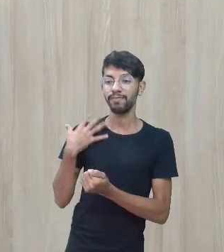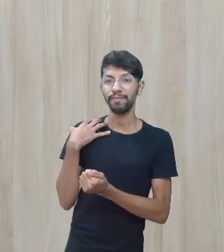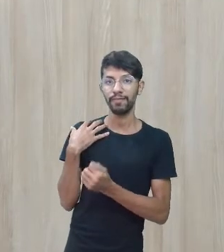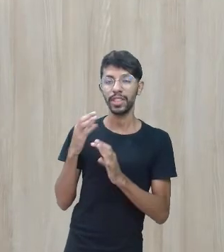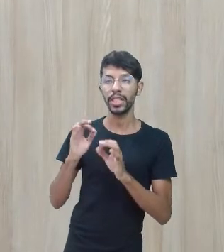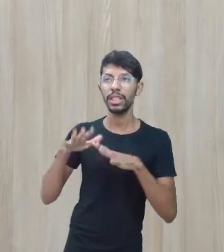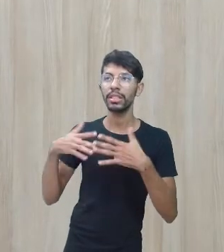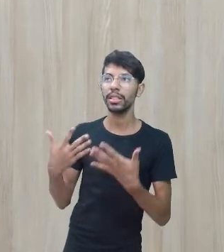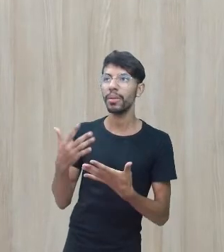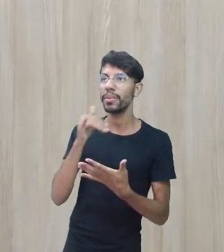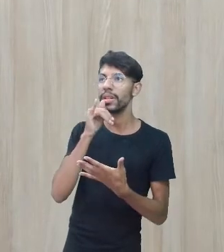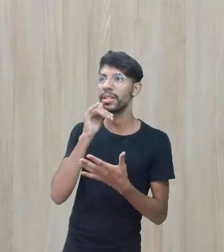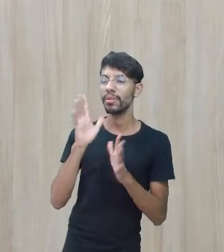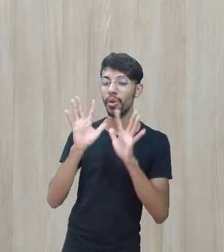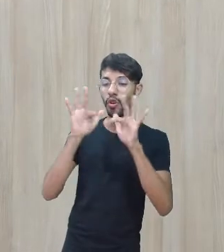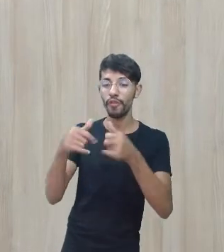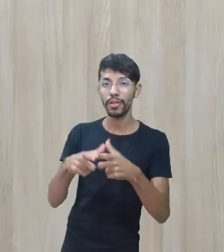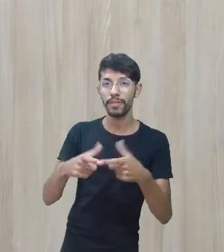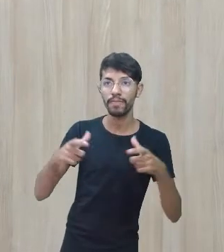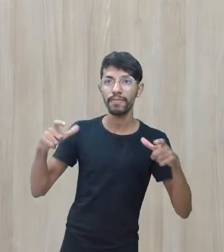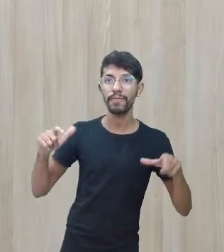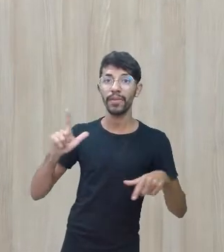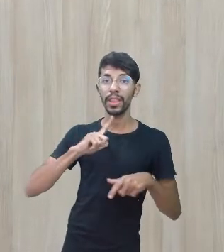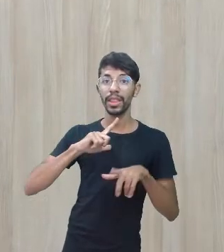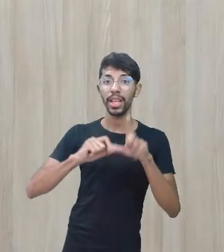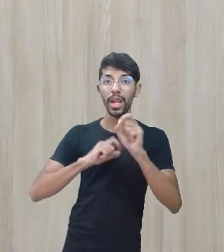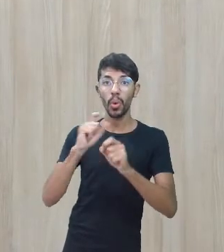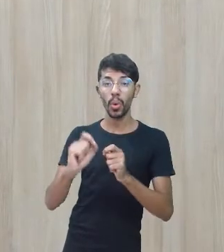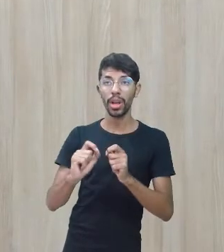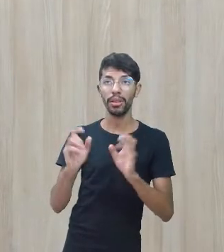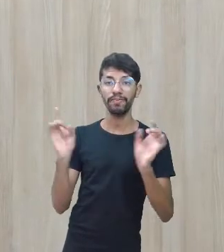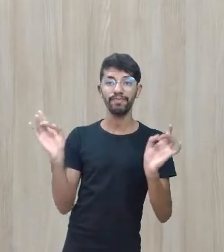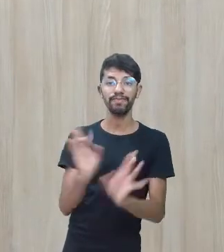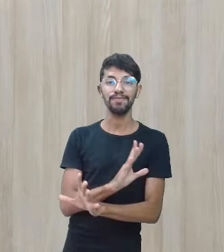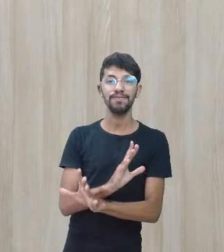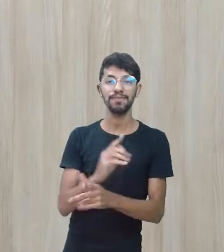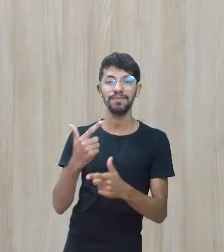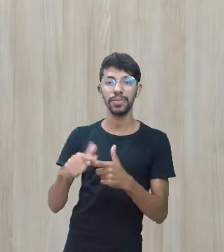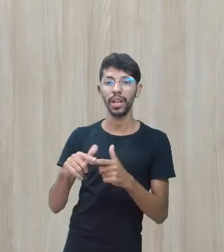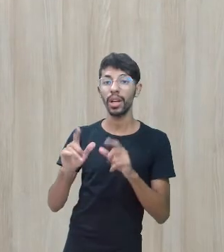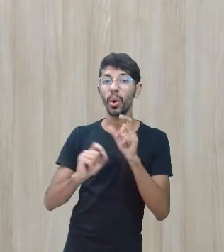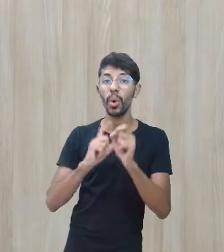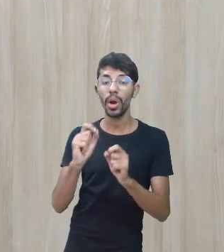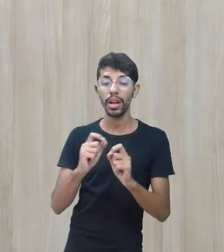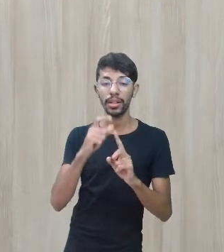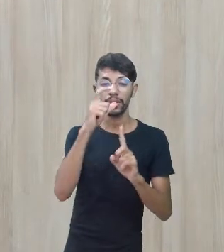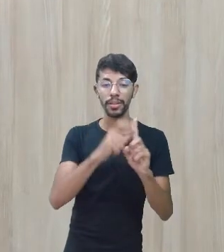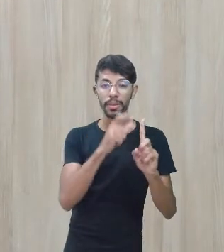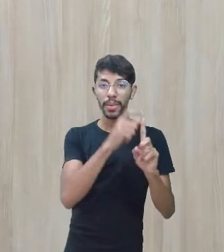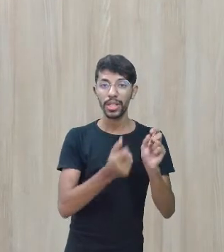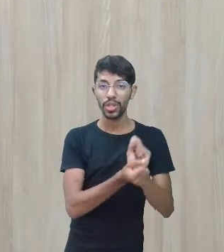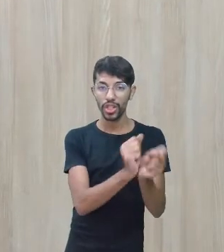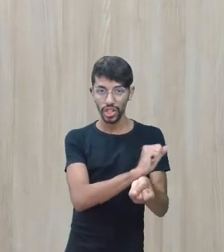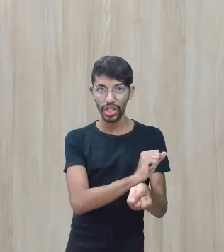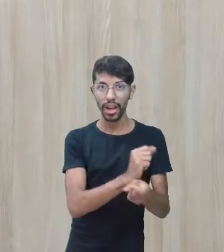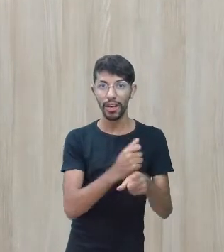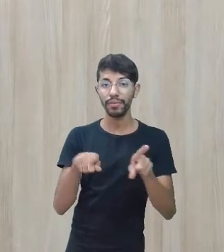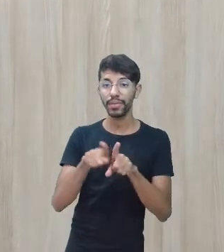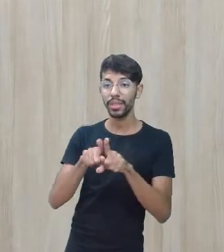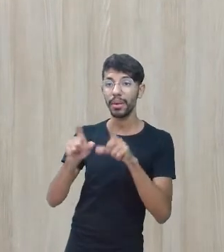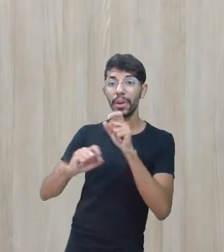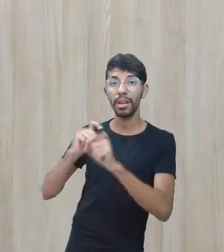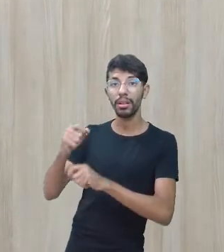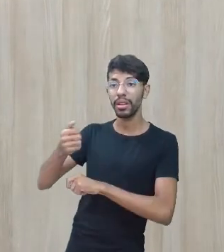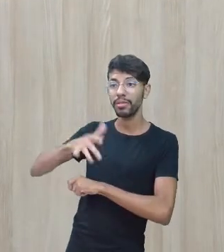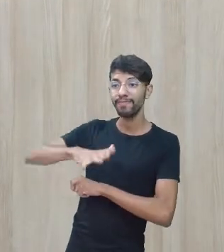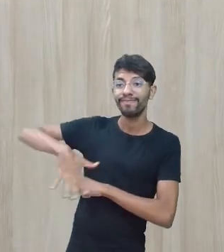certo? Com o fim da expansão, a gente vai ter uma queda tanto de sujeitos escravizados, de escravos para Roma, como também